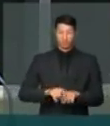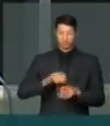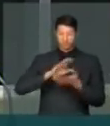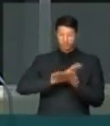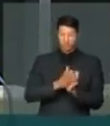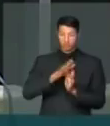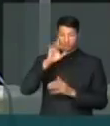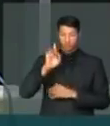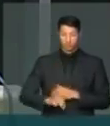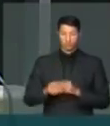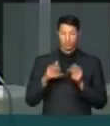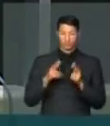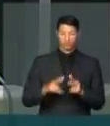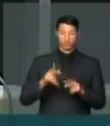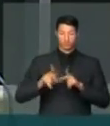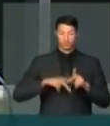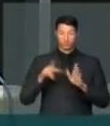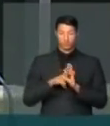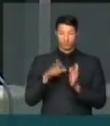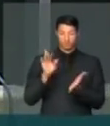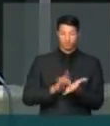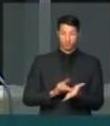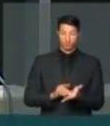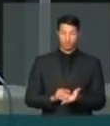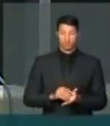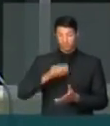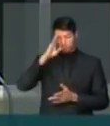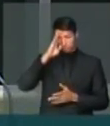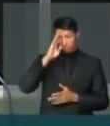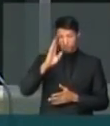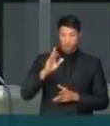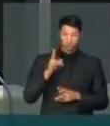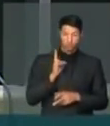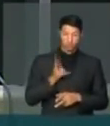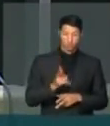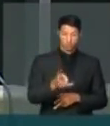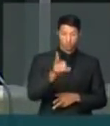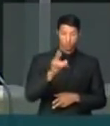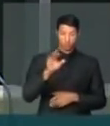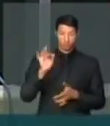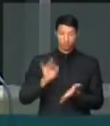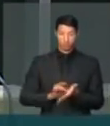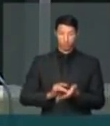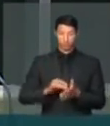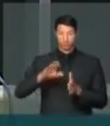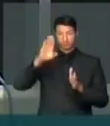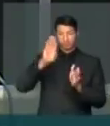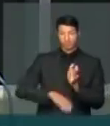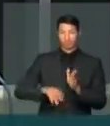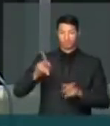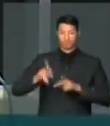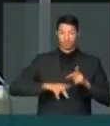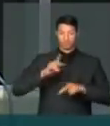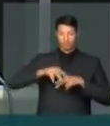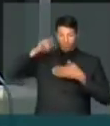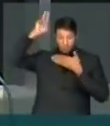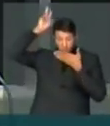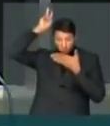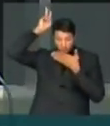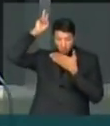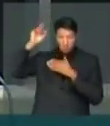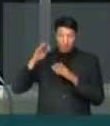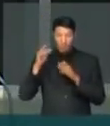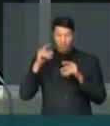negação de direitos como povos originários. A prioridade continua sendo o extermínio dos povos indígenas